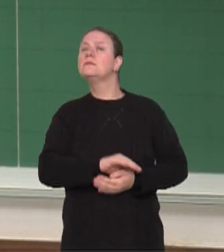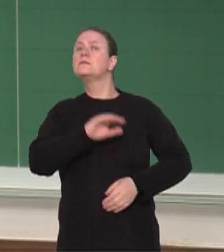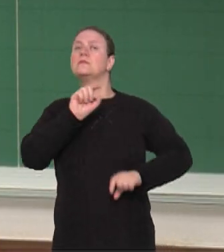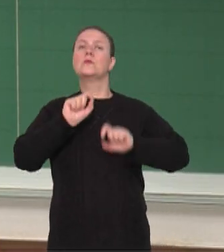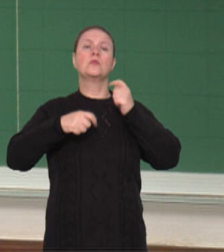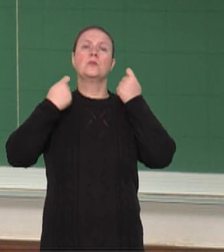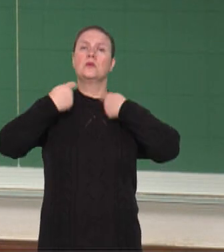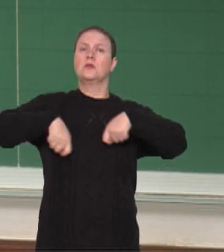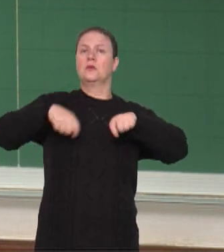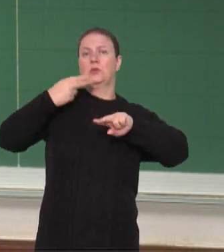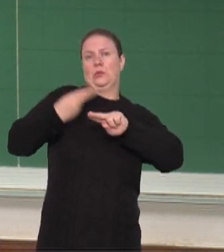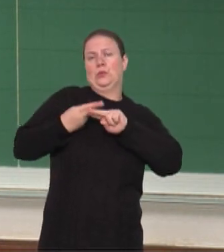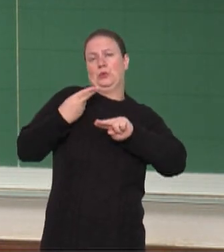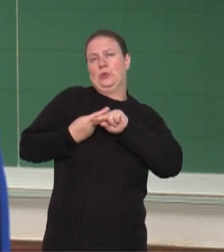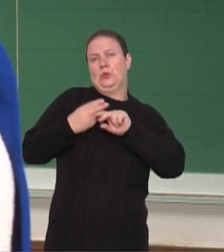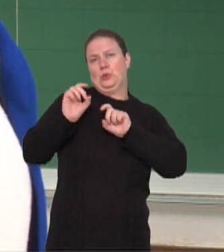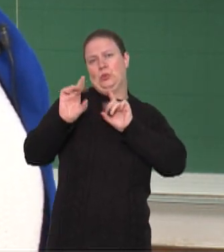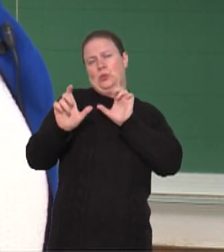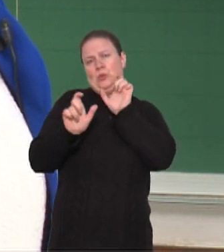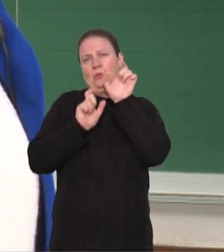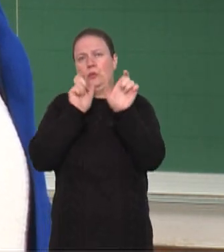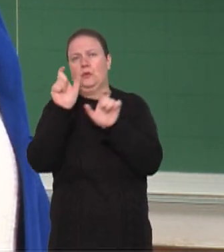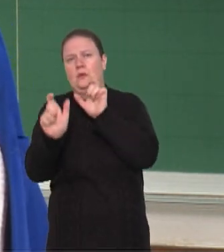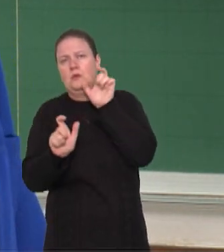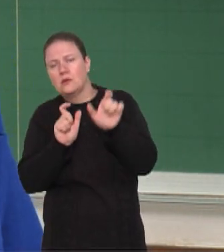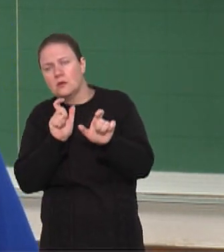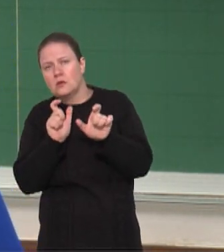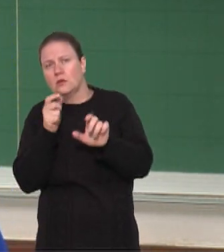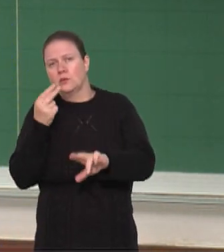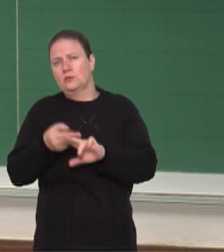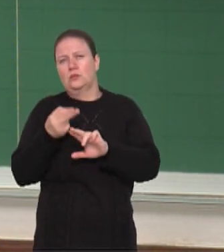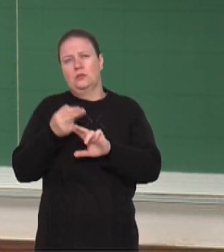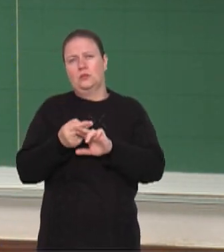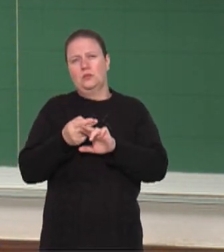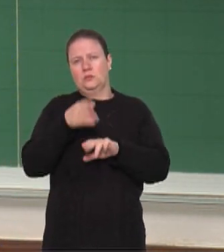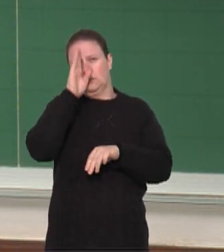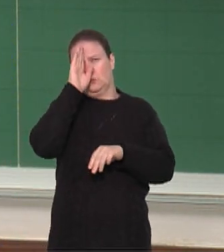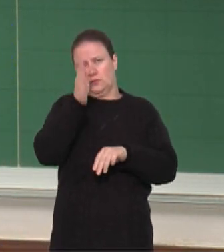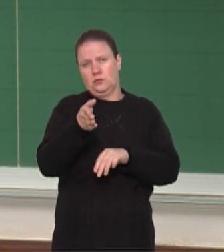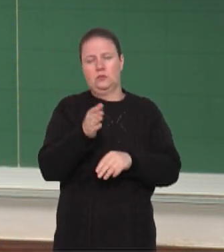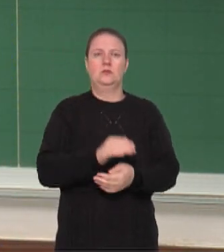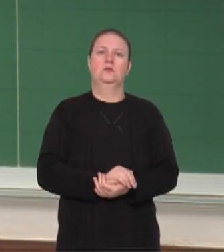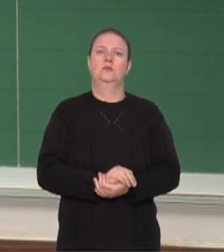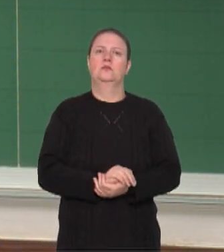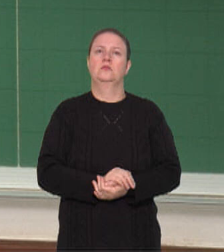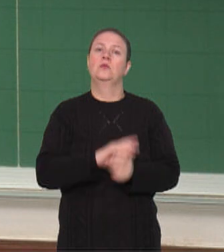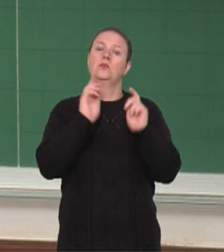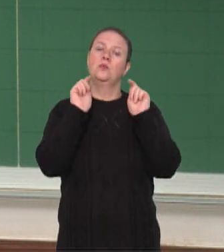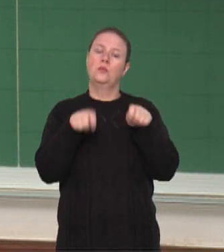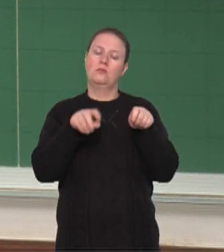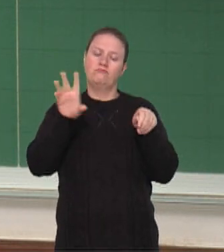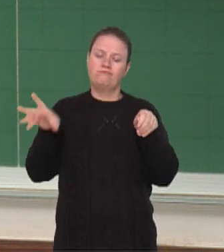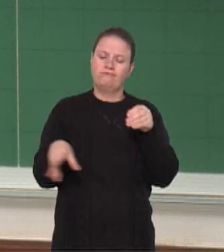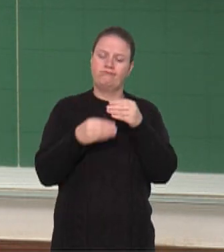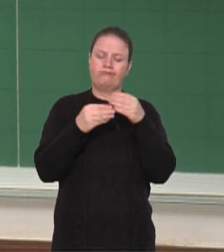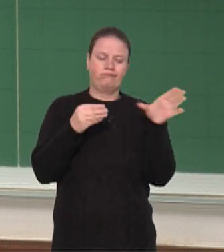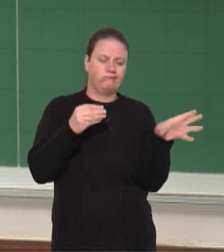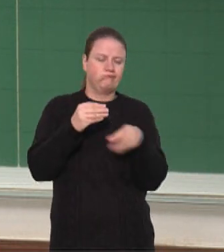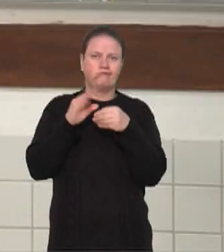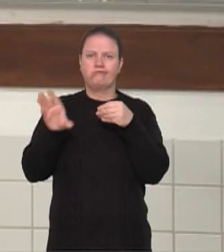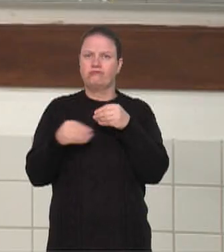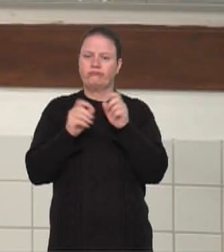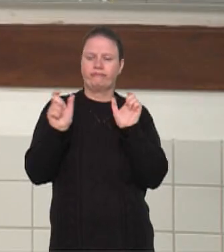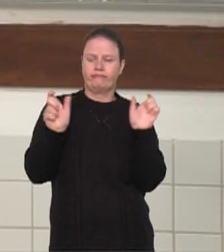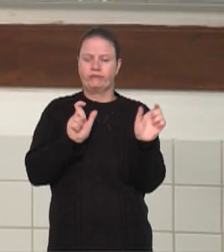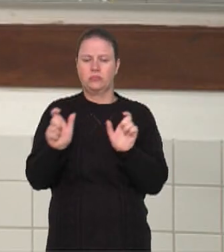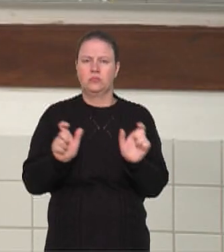tem que utilizar somente as palavras que estavam utilizadas no discurso direto. É possível, sim, acrescentar outras palavras para